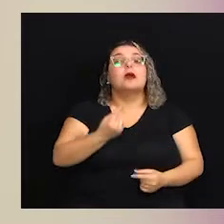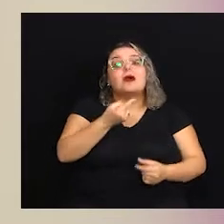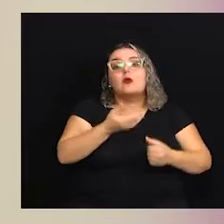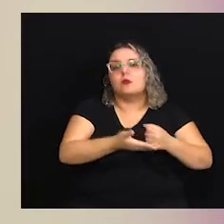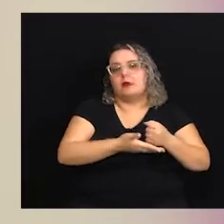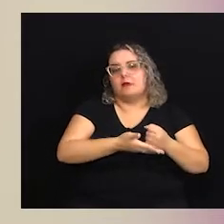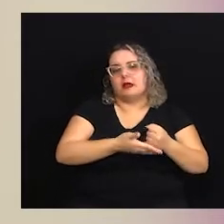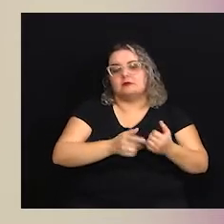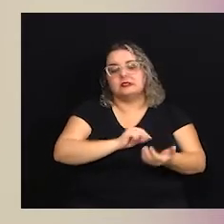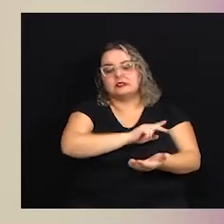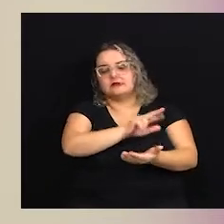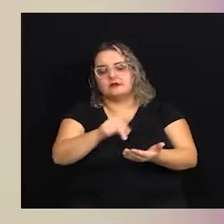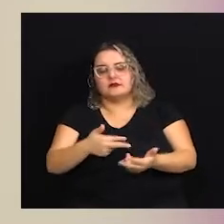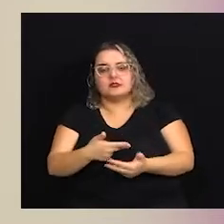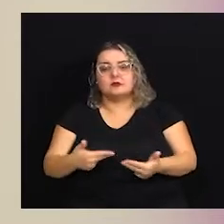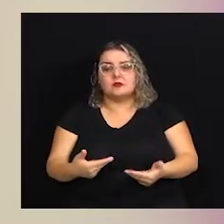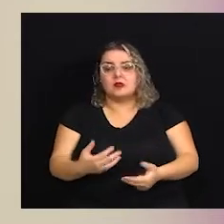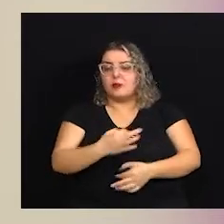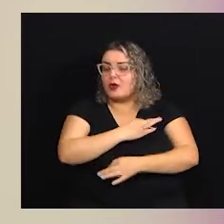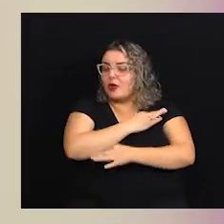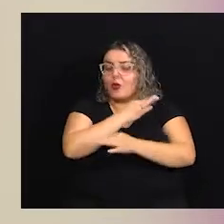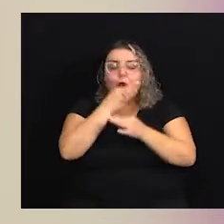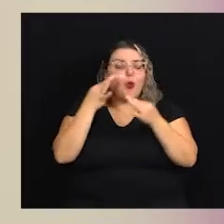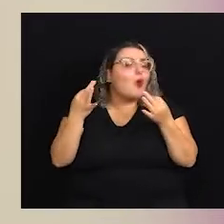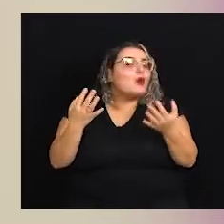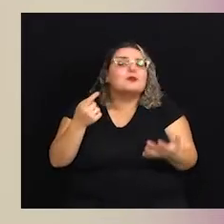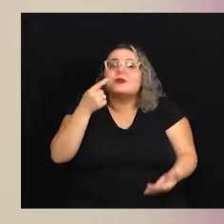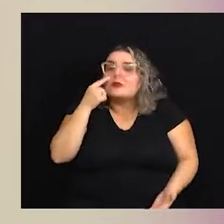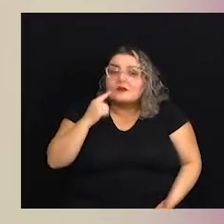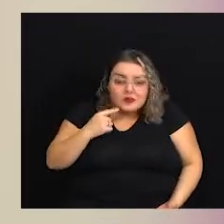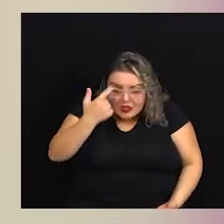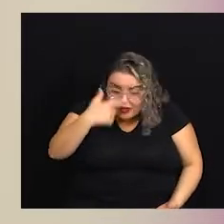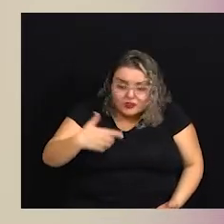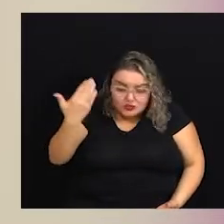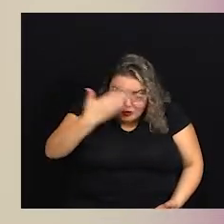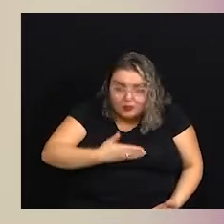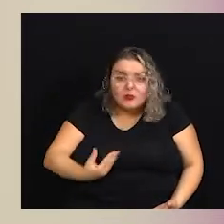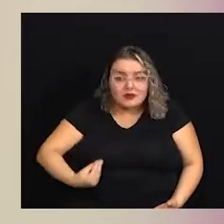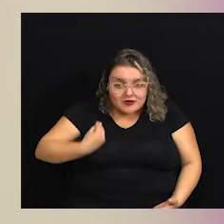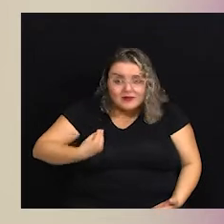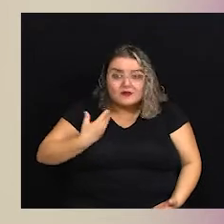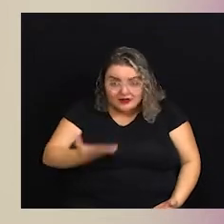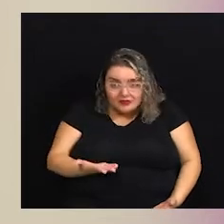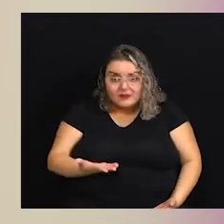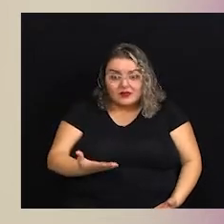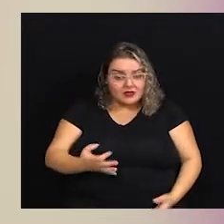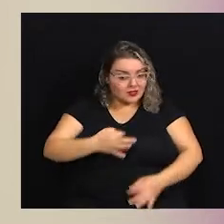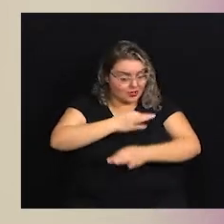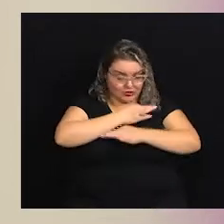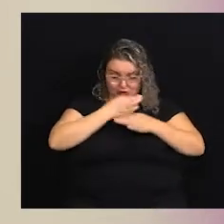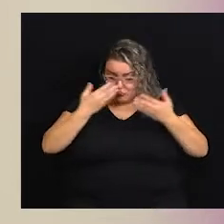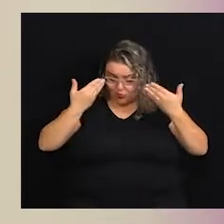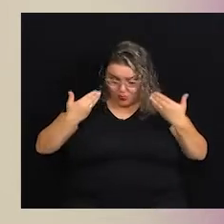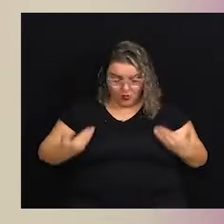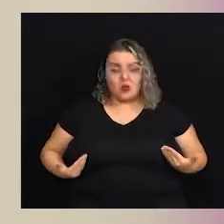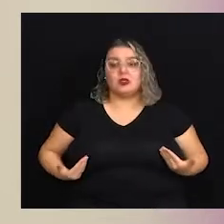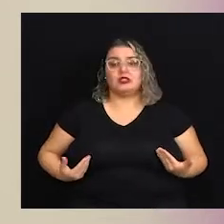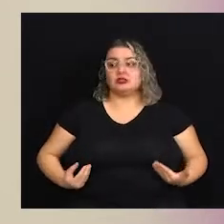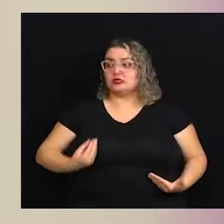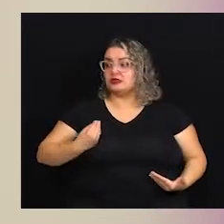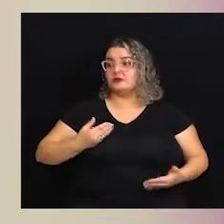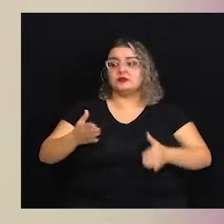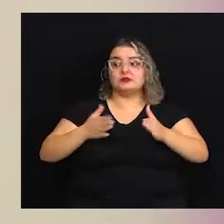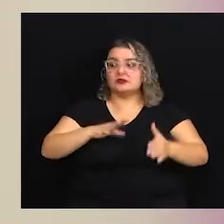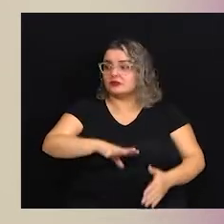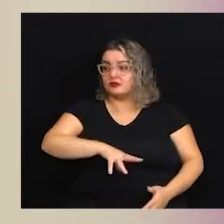um pilar. Fazendo tudo, Vivi, dá para ficar ótima, Vivi. Eu sou a prova viva disso, que eu estou ótima